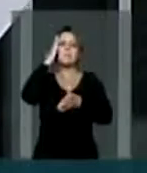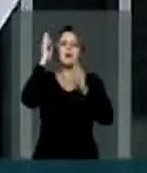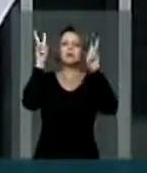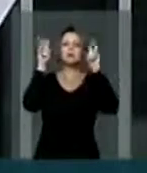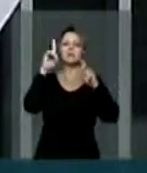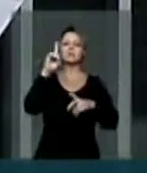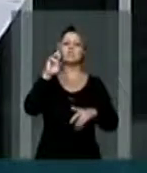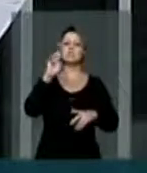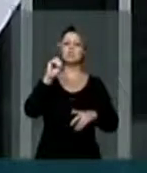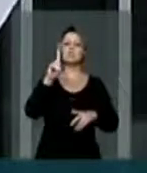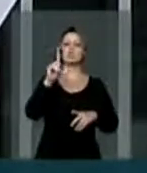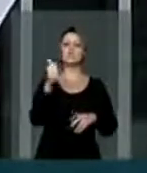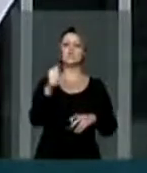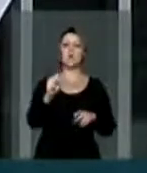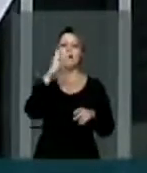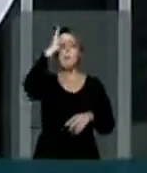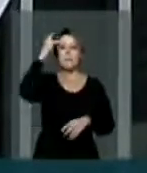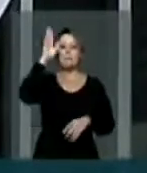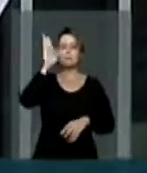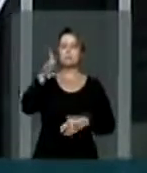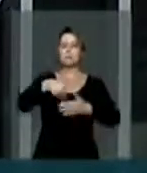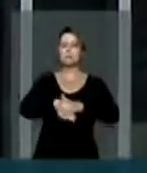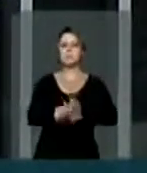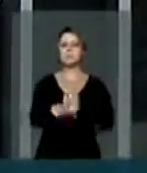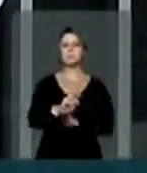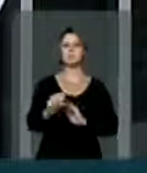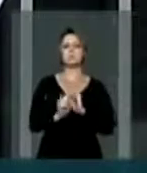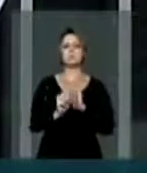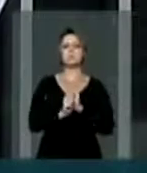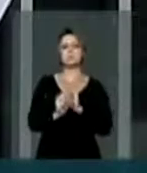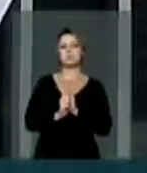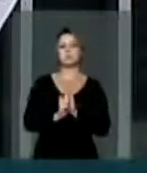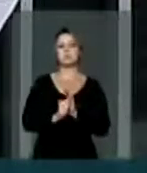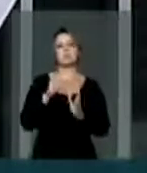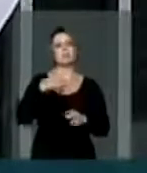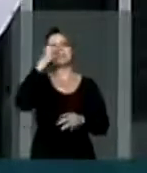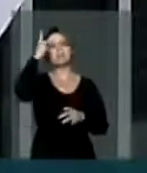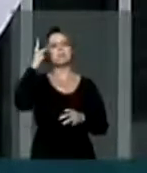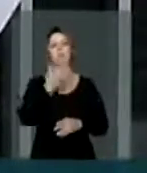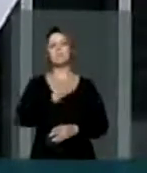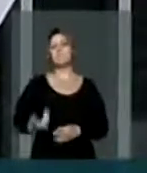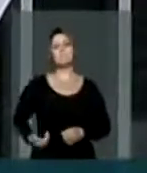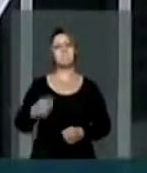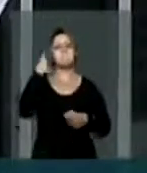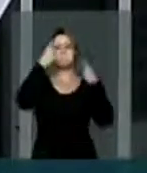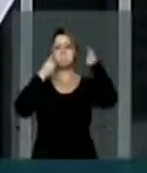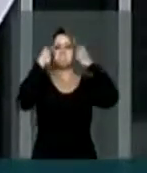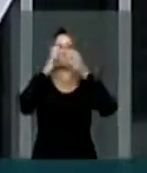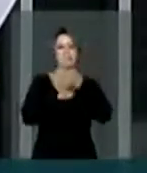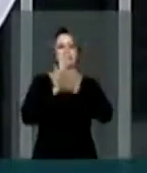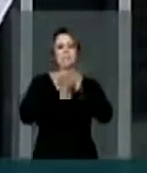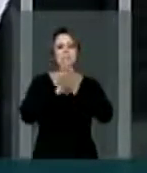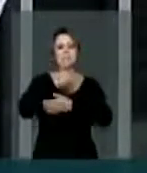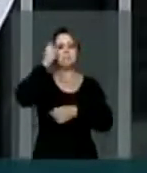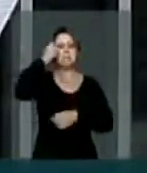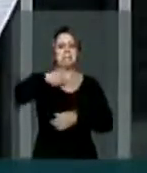e verificamos que o viciado em drogas está realmente abandonado pelo Estado, não tem sequer